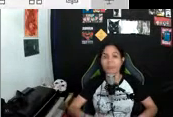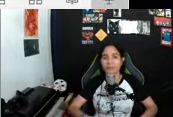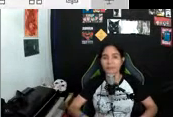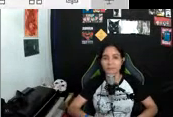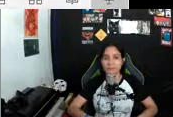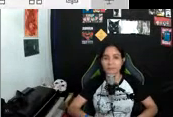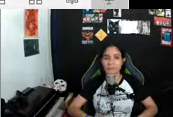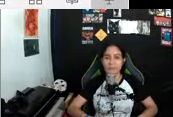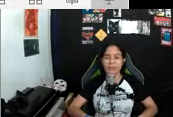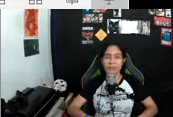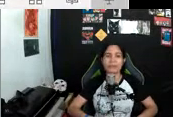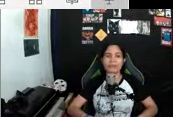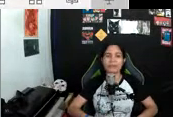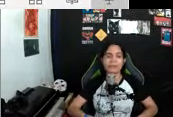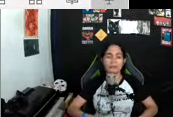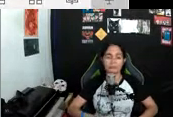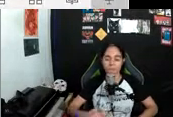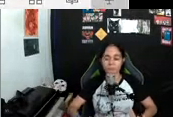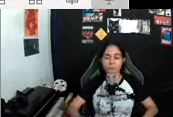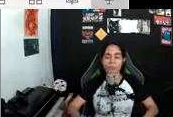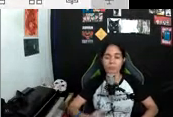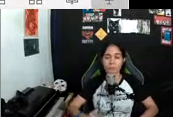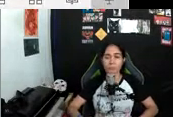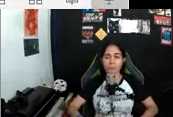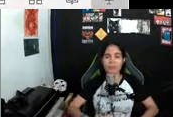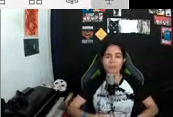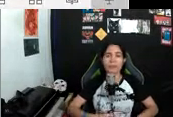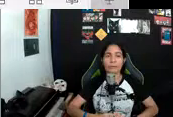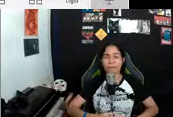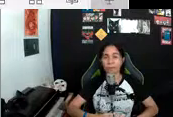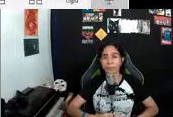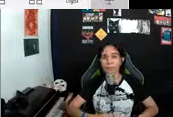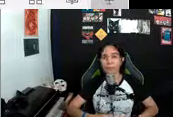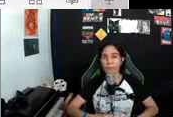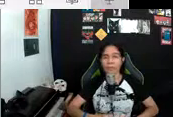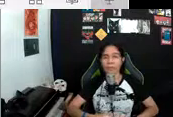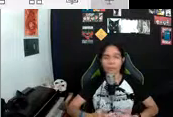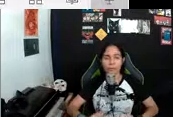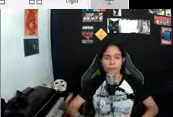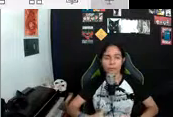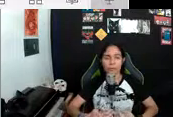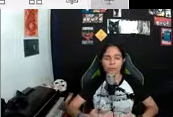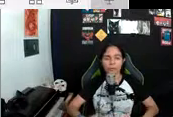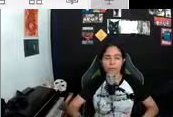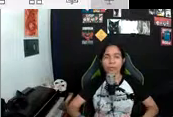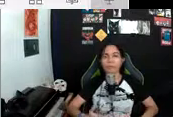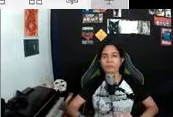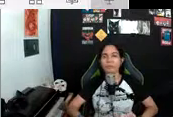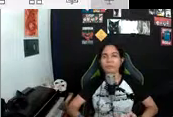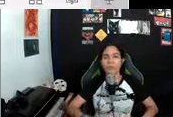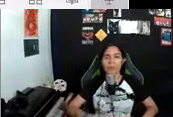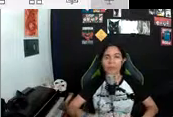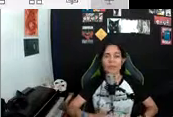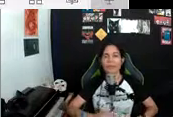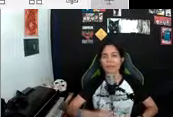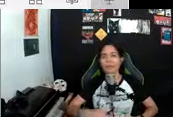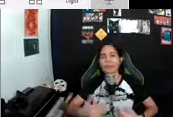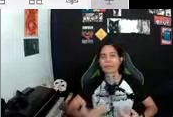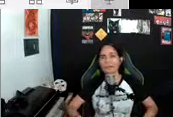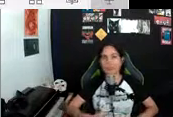profissão diversas atribuições que podem, né, principalmente com a tecnologia, os novos conhecimentos, podem